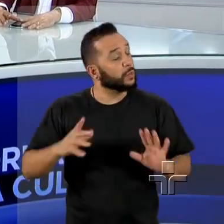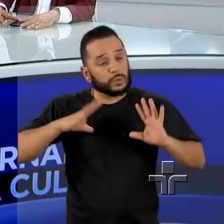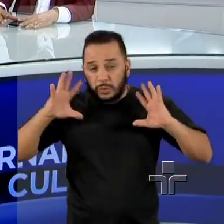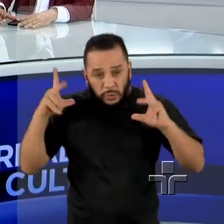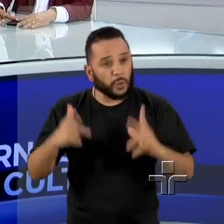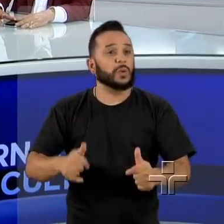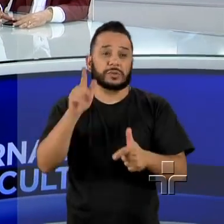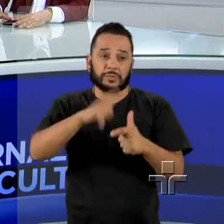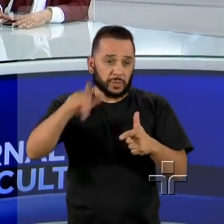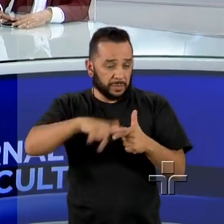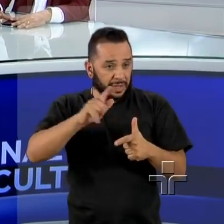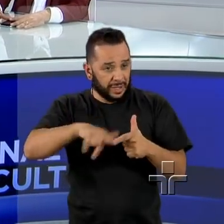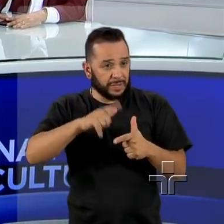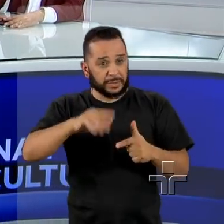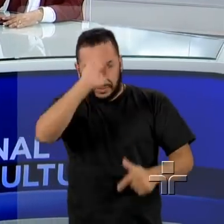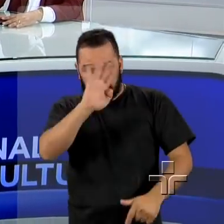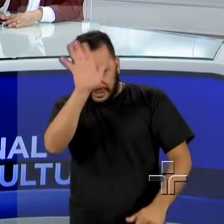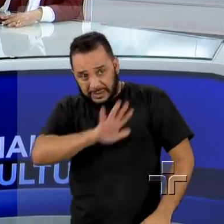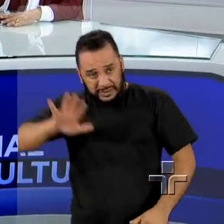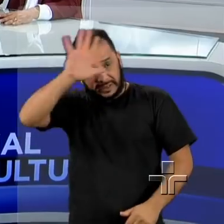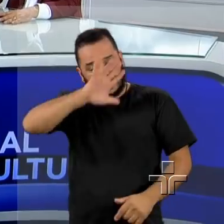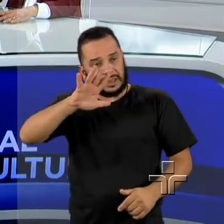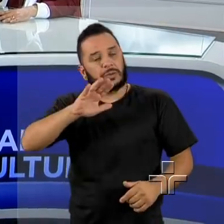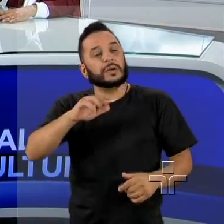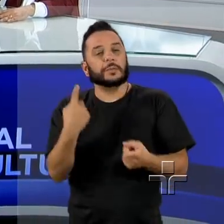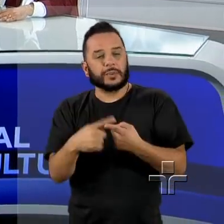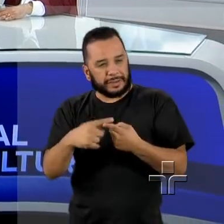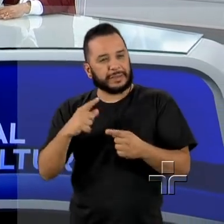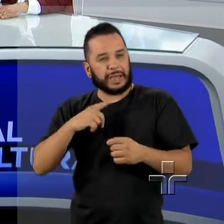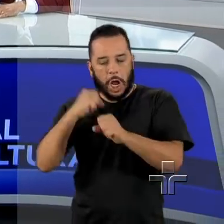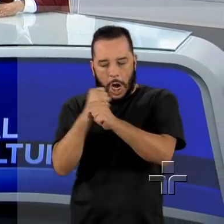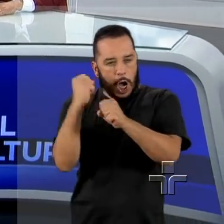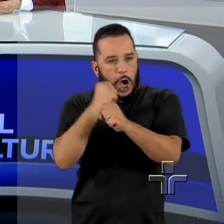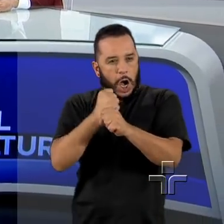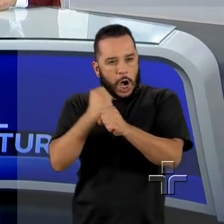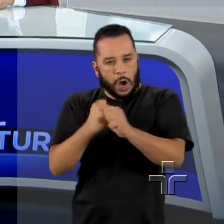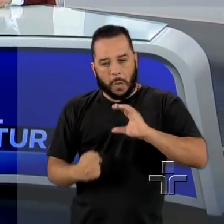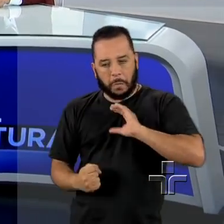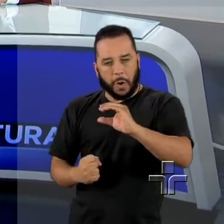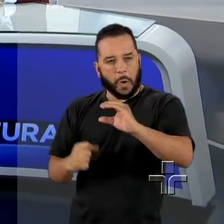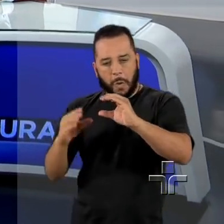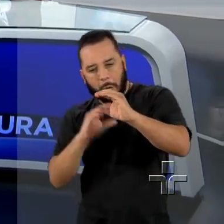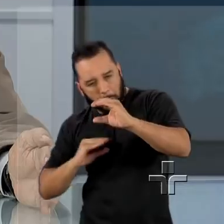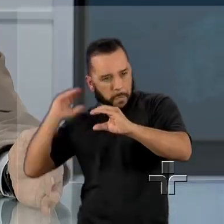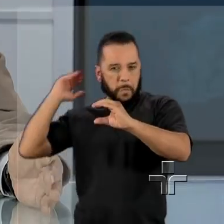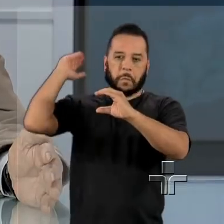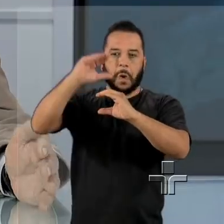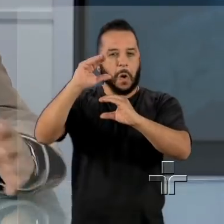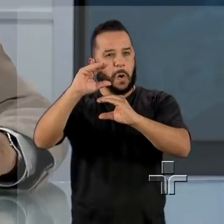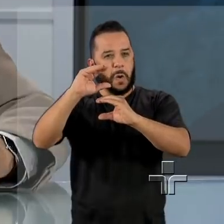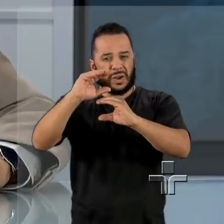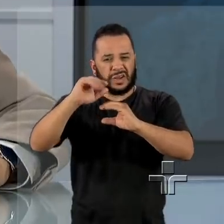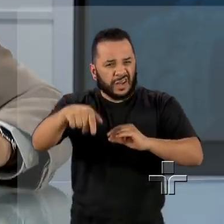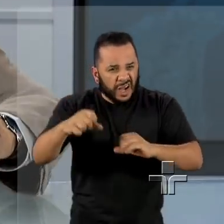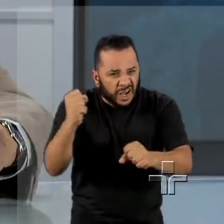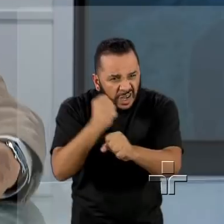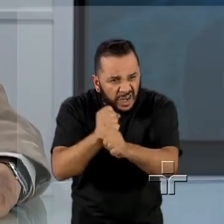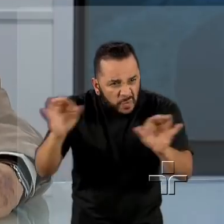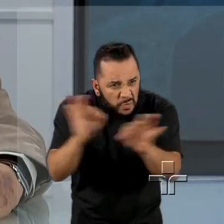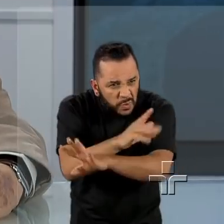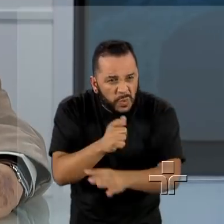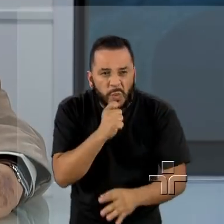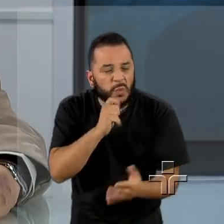Olha, a minha visão é bem... Eu estou mais com a visão popular. O que há no Brasil e a causa